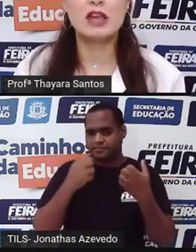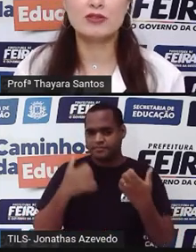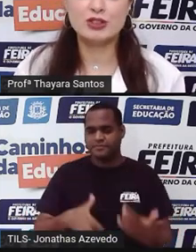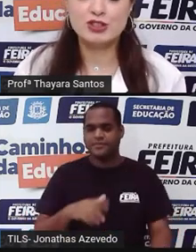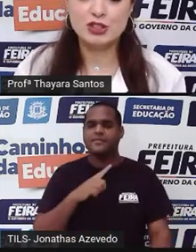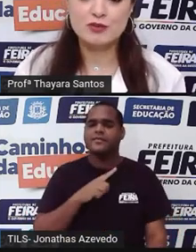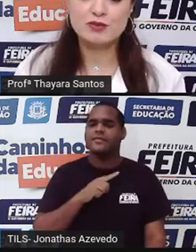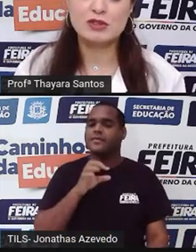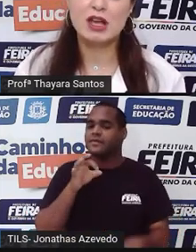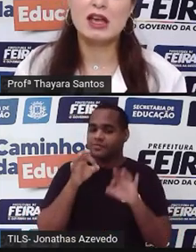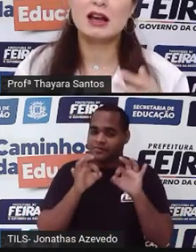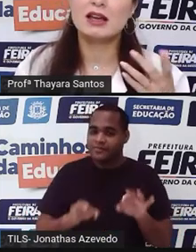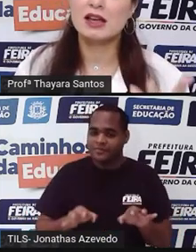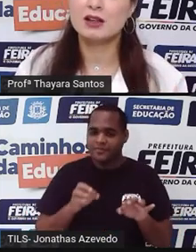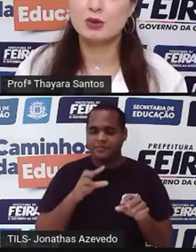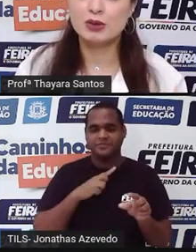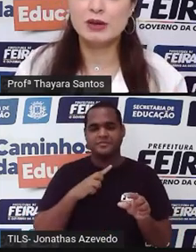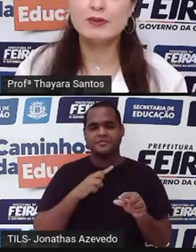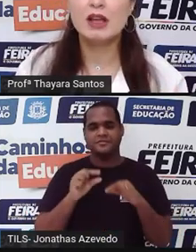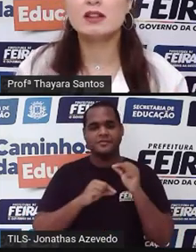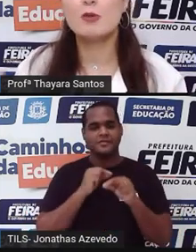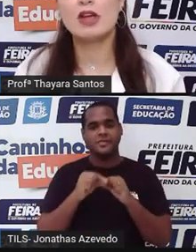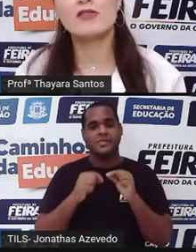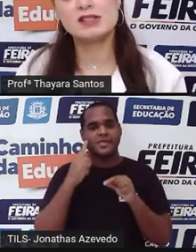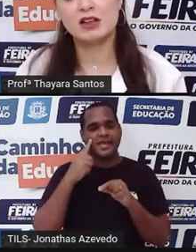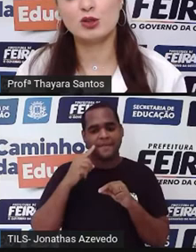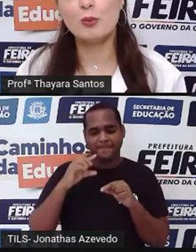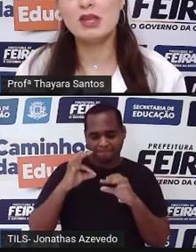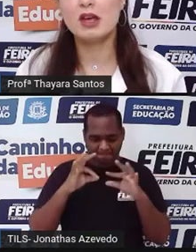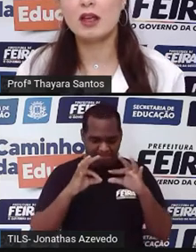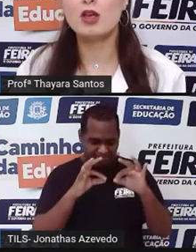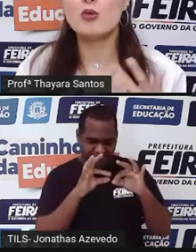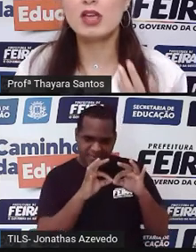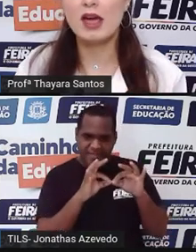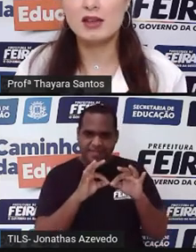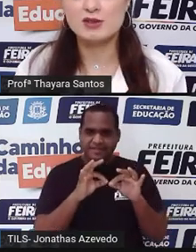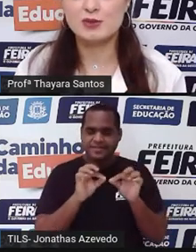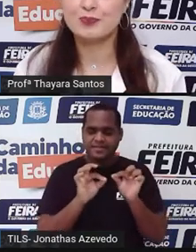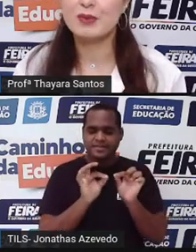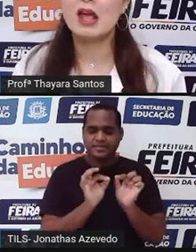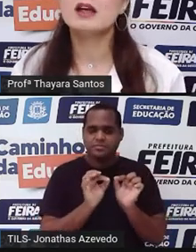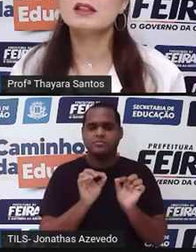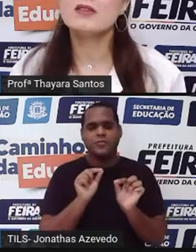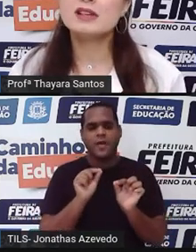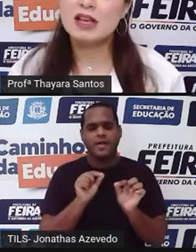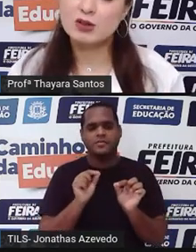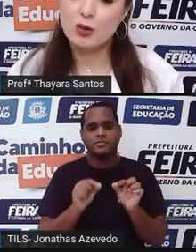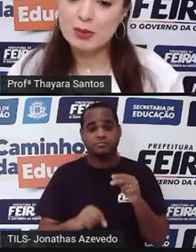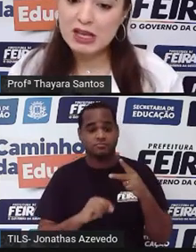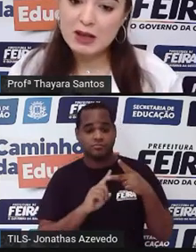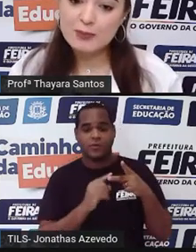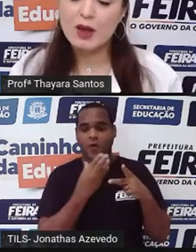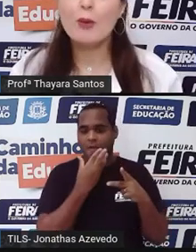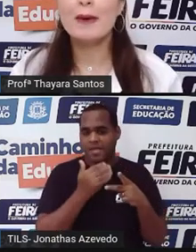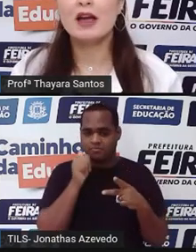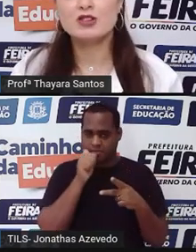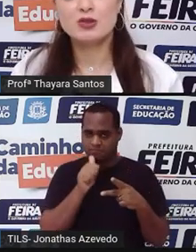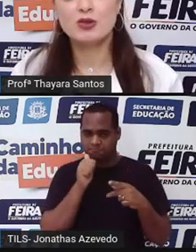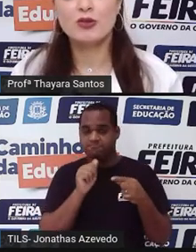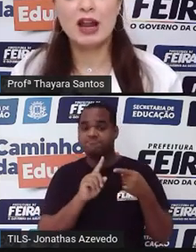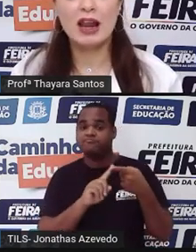esses métodos definitivos ela quer a dura e também a vasectomia e o que é isso novas rectomia o